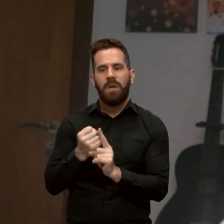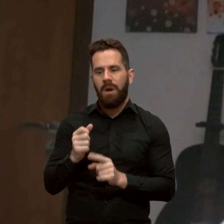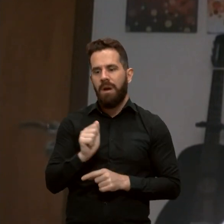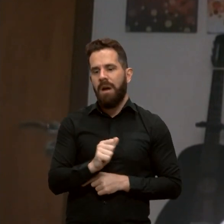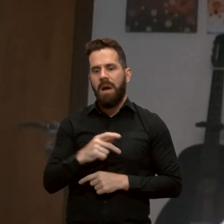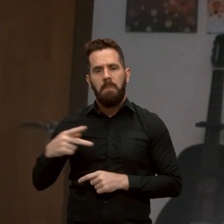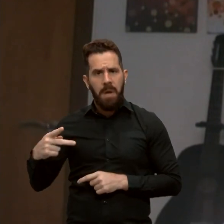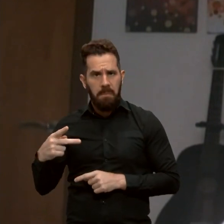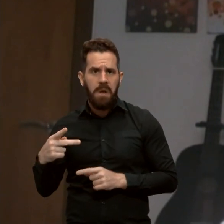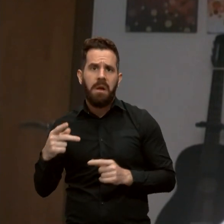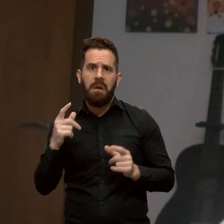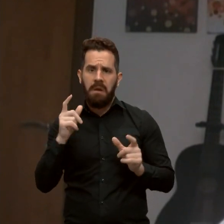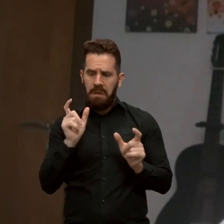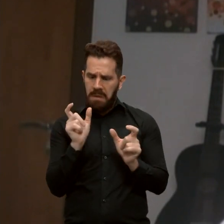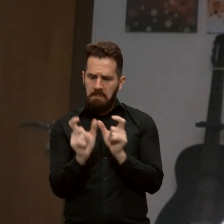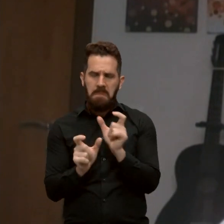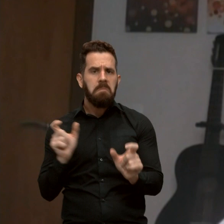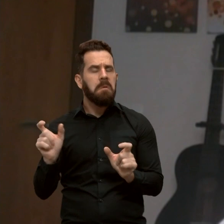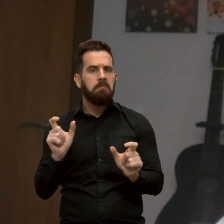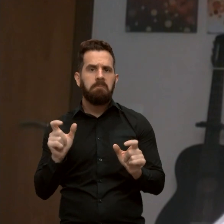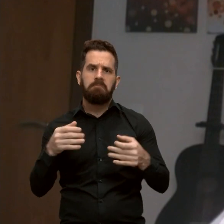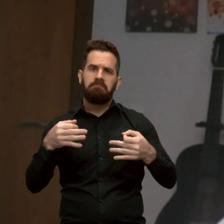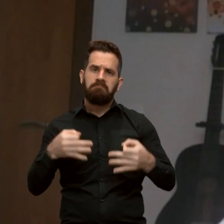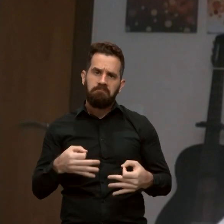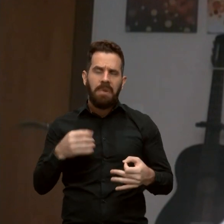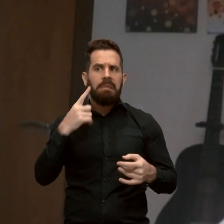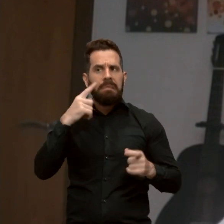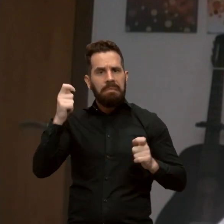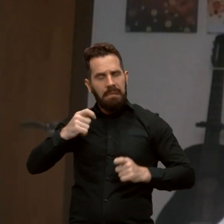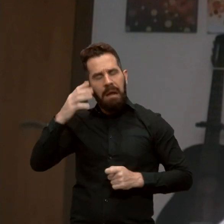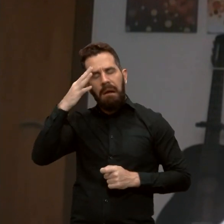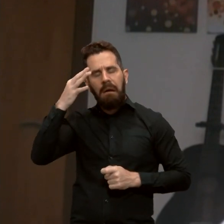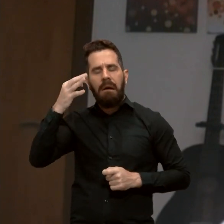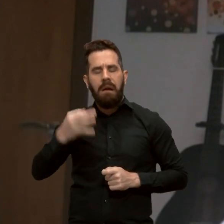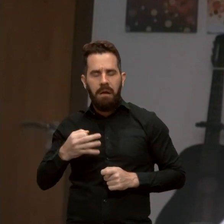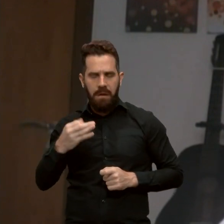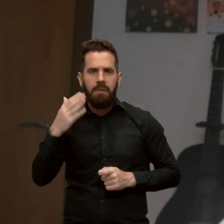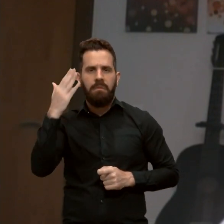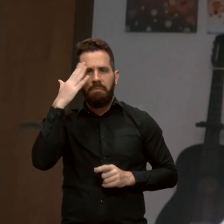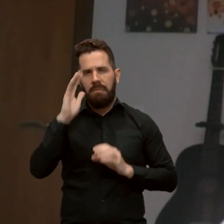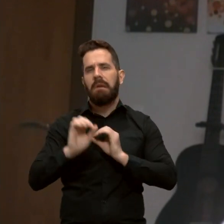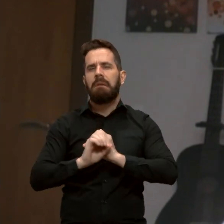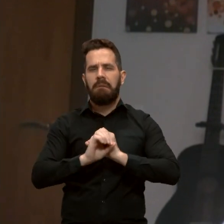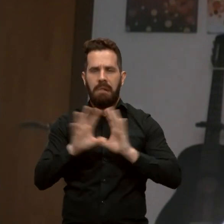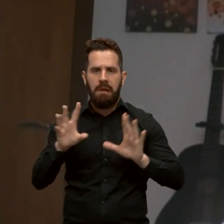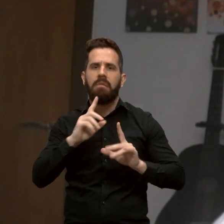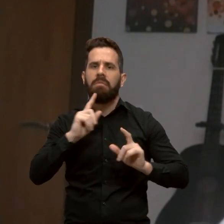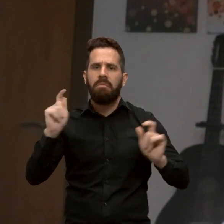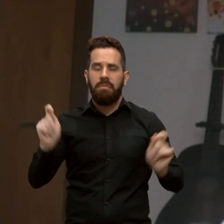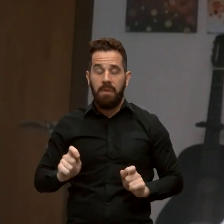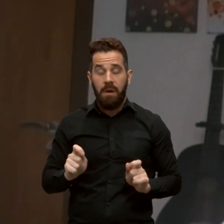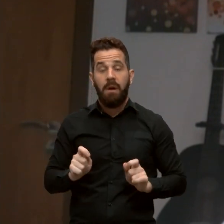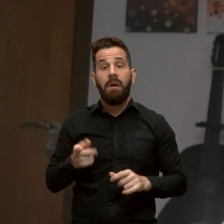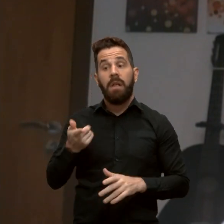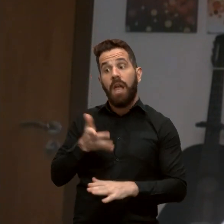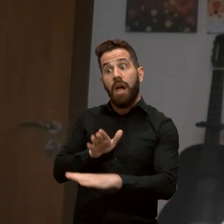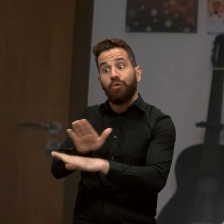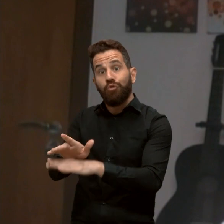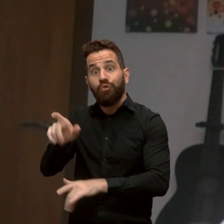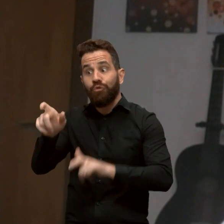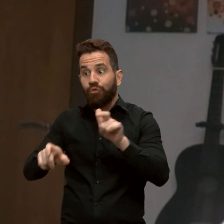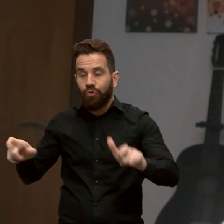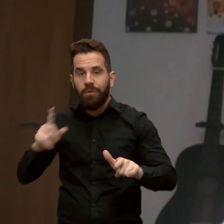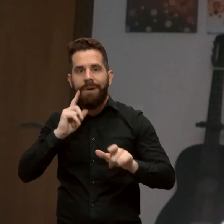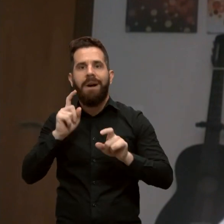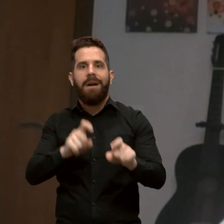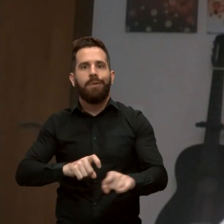linguagem adequada, né? Assim, no sentido, um aplicativo muito fácil de executar, que auxilia o agricultor na tomada de decisão